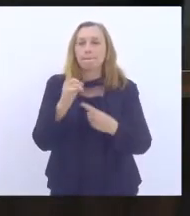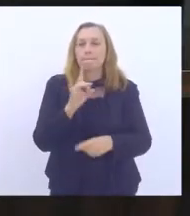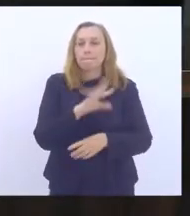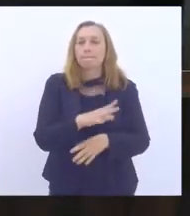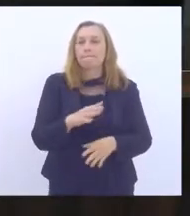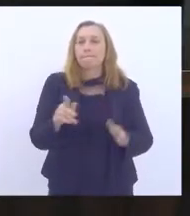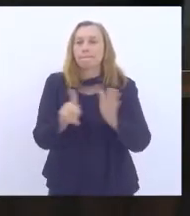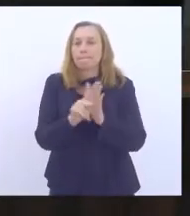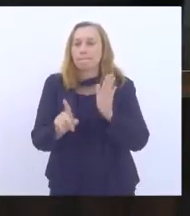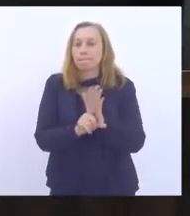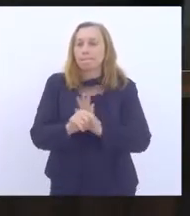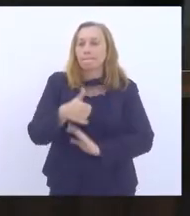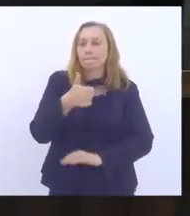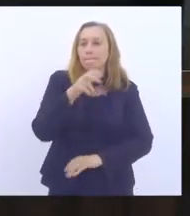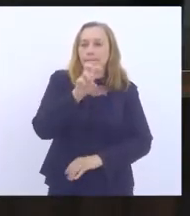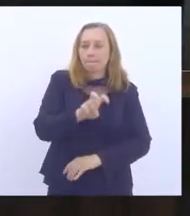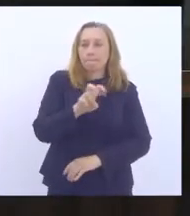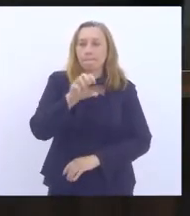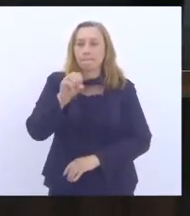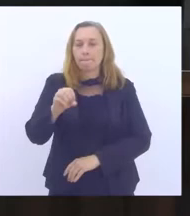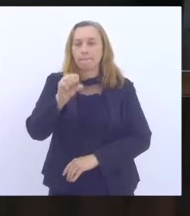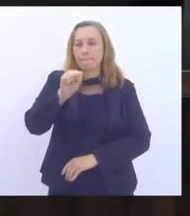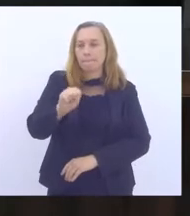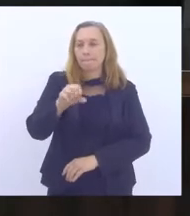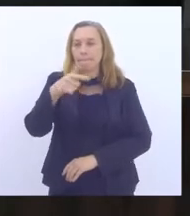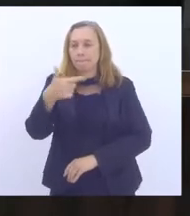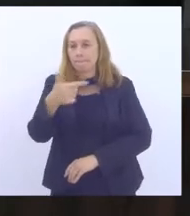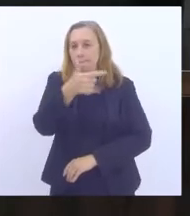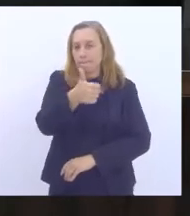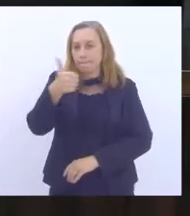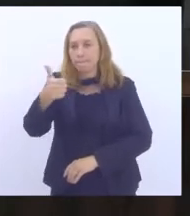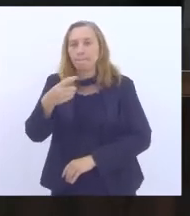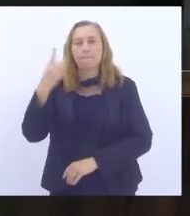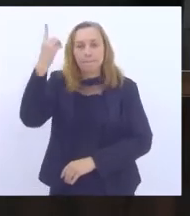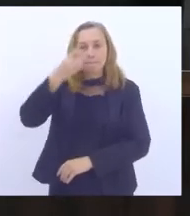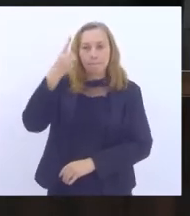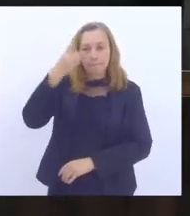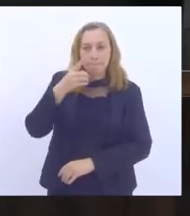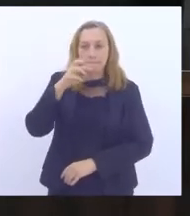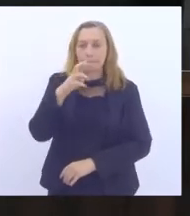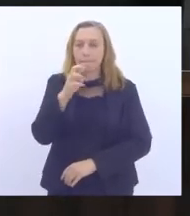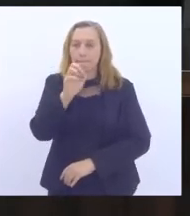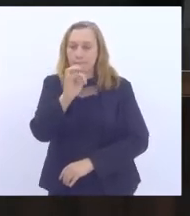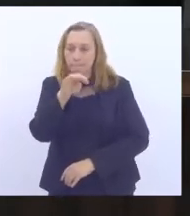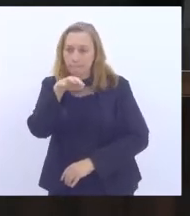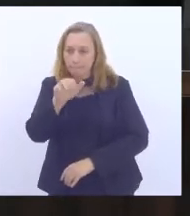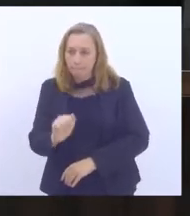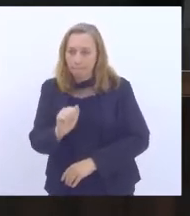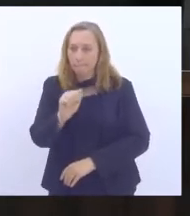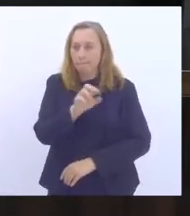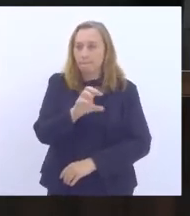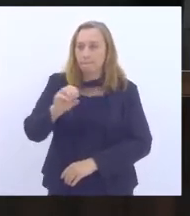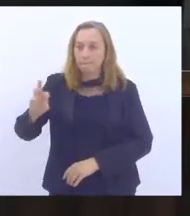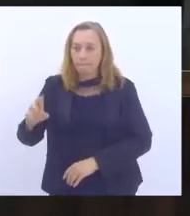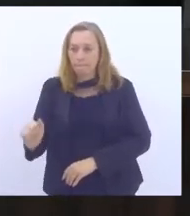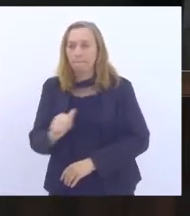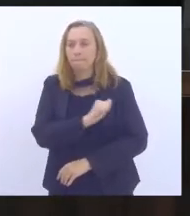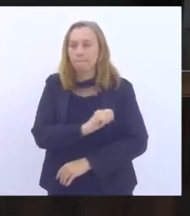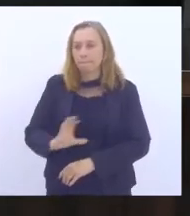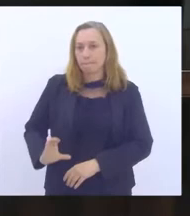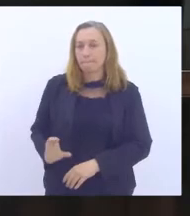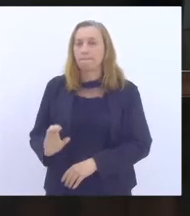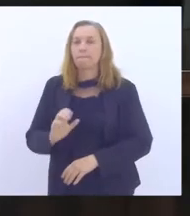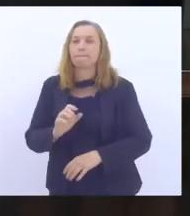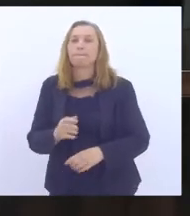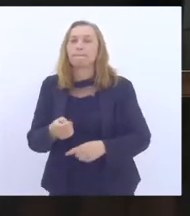discussão única projeto de lei 50 8221 de autoria dos deputados André Correia André Ceciliano que dispõe sobre a manipulação